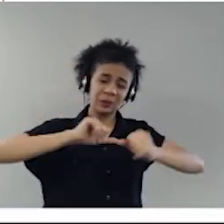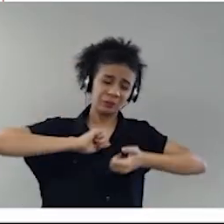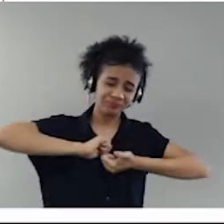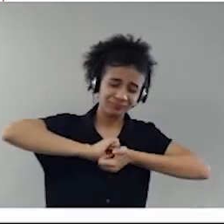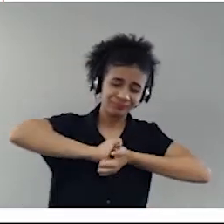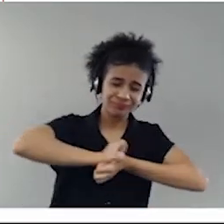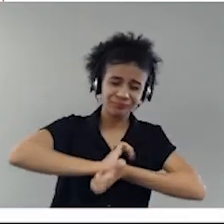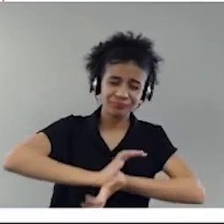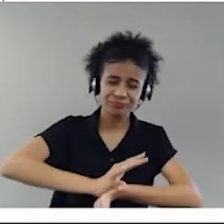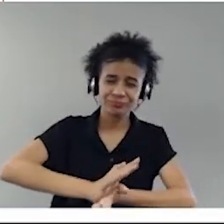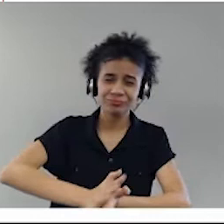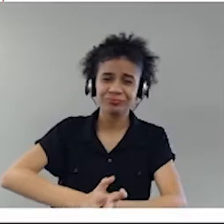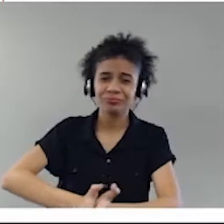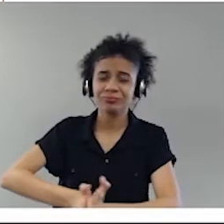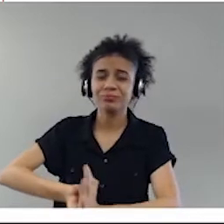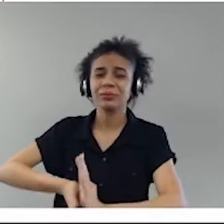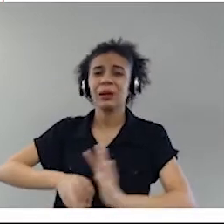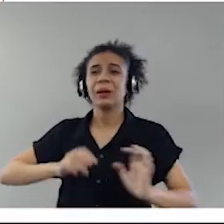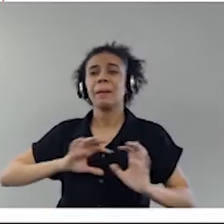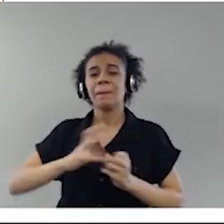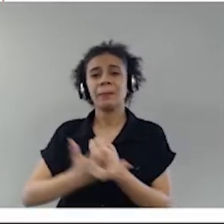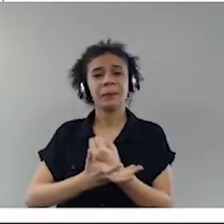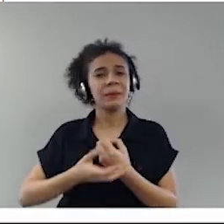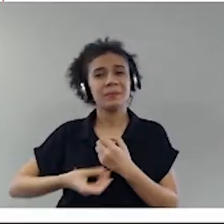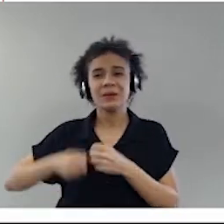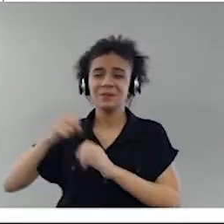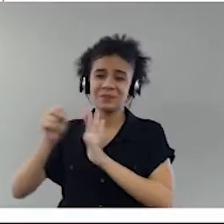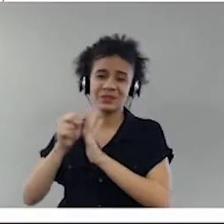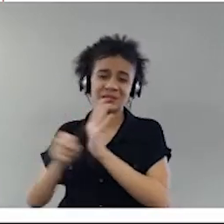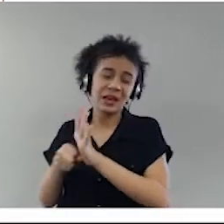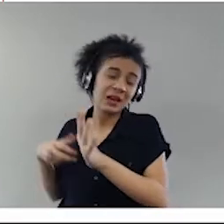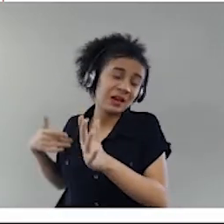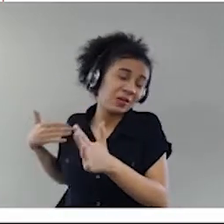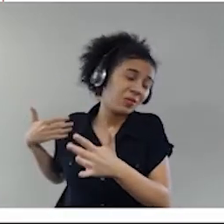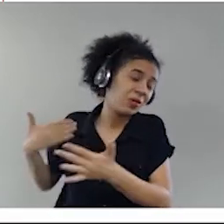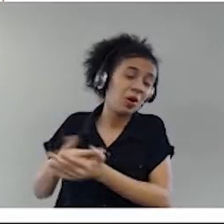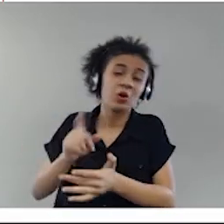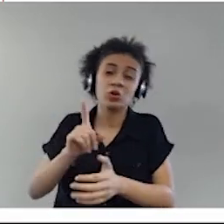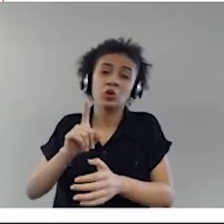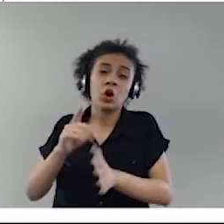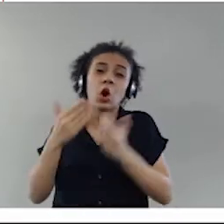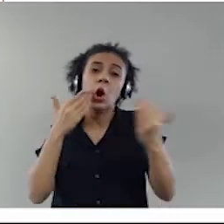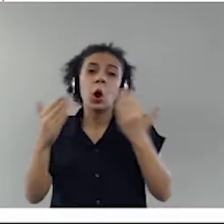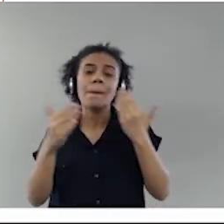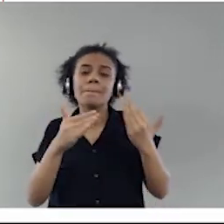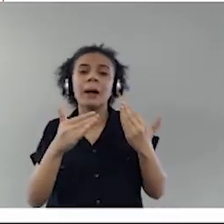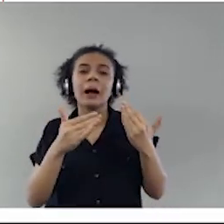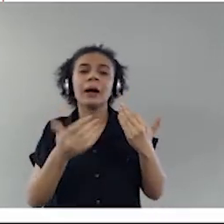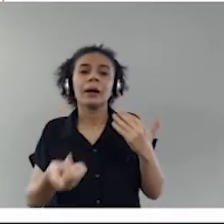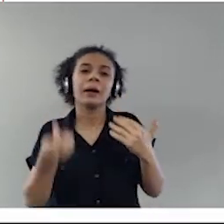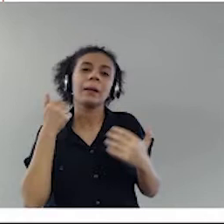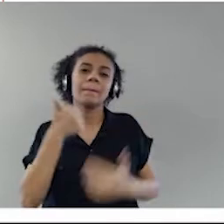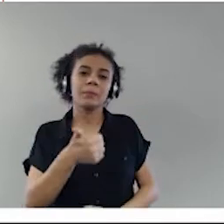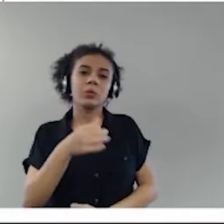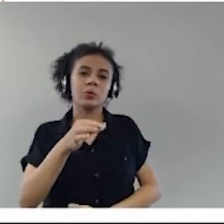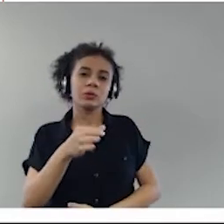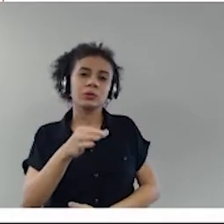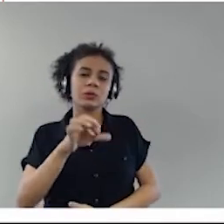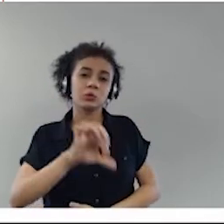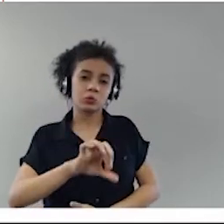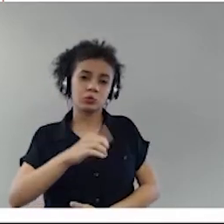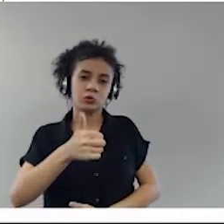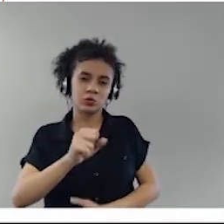devastadora pandemia de séculos, não somente comparada com a de 1918,